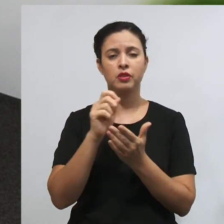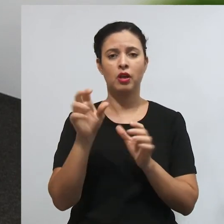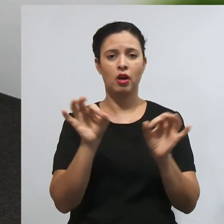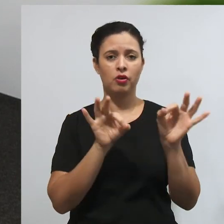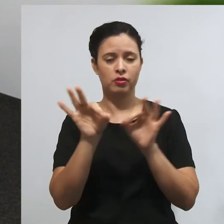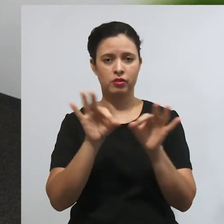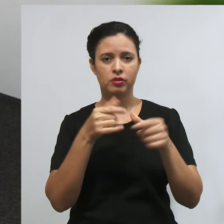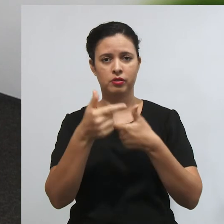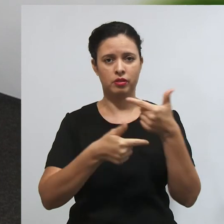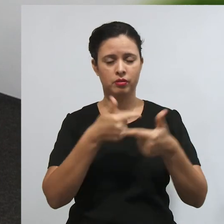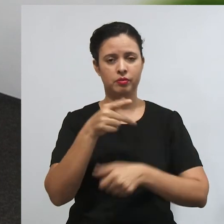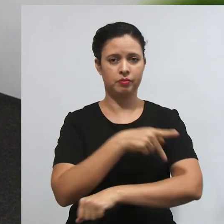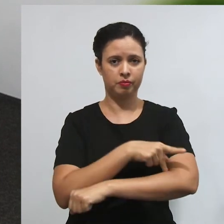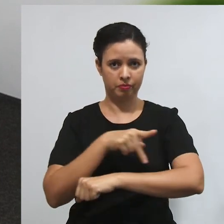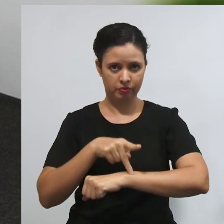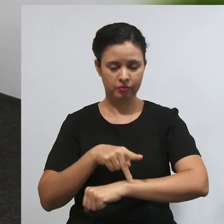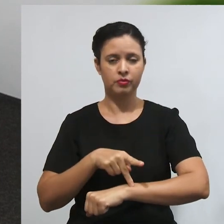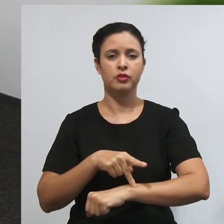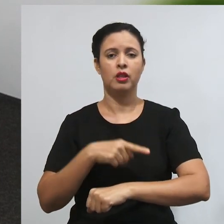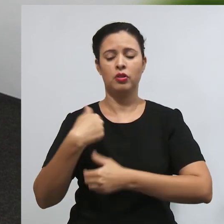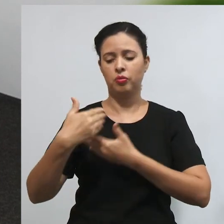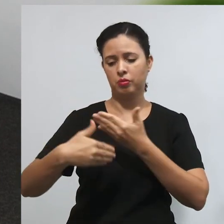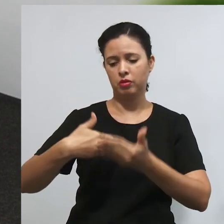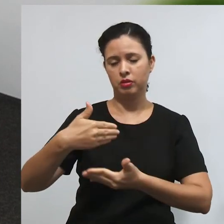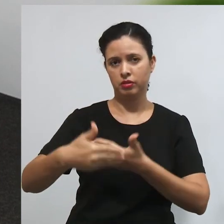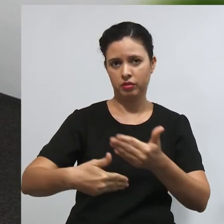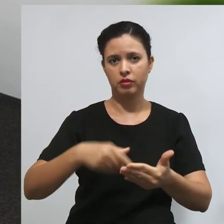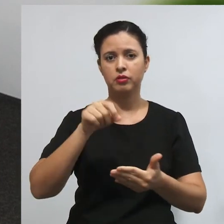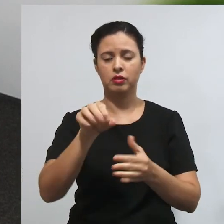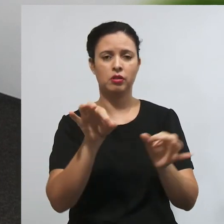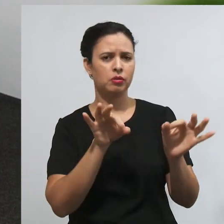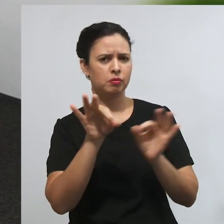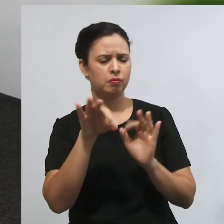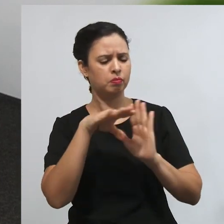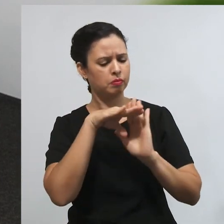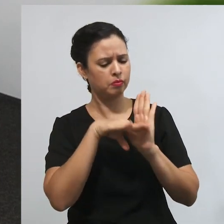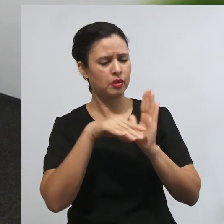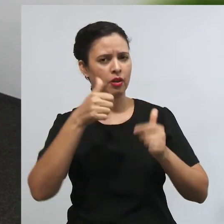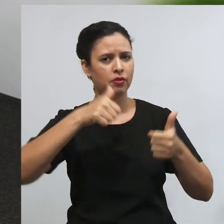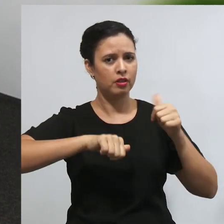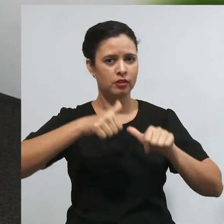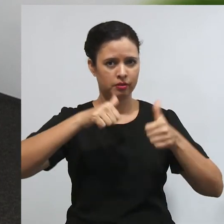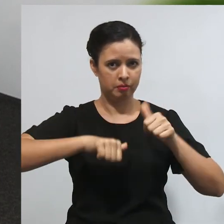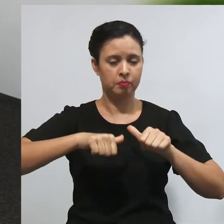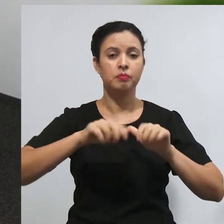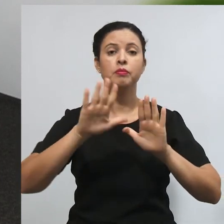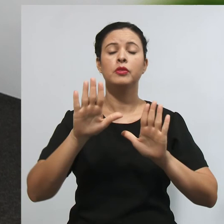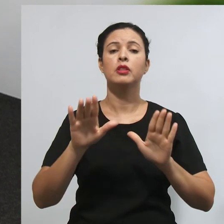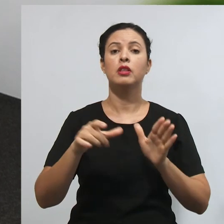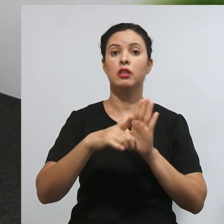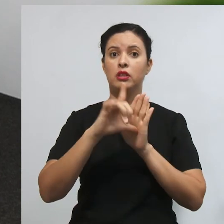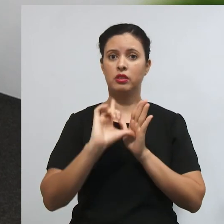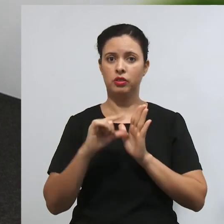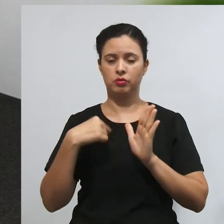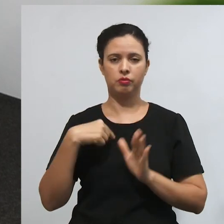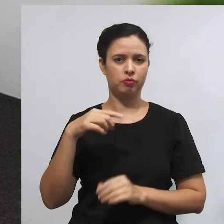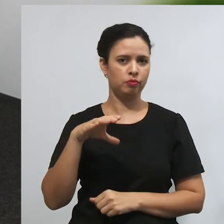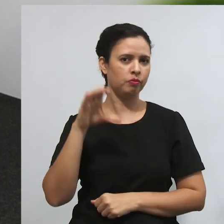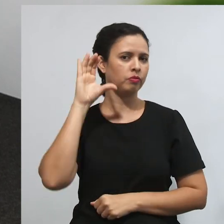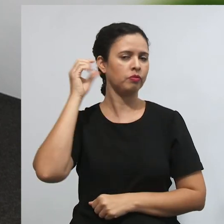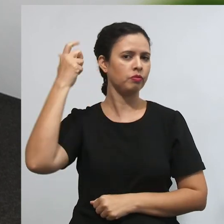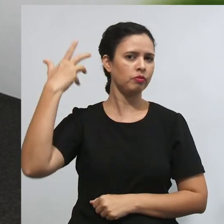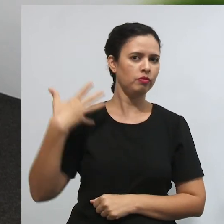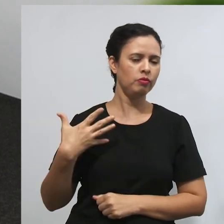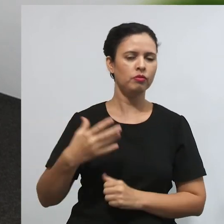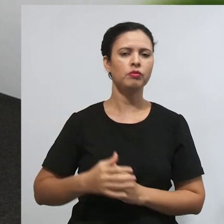organização do trabalho pedagógico no processo de planejamento e avaliação. Primeiramente, vou fazer minha